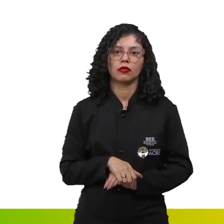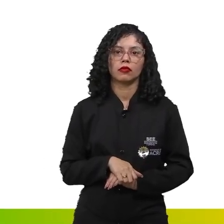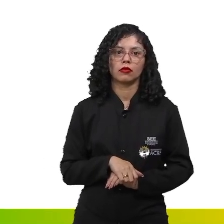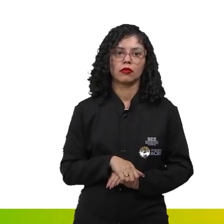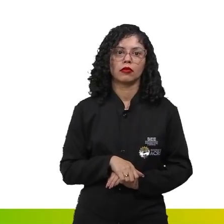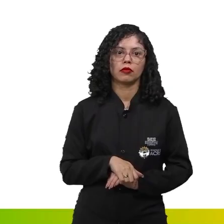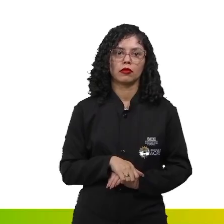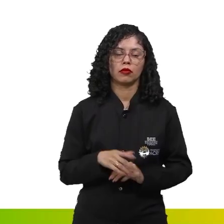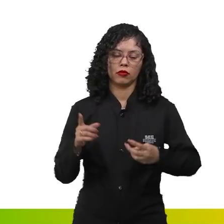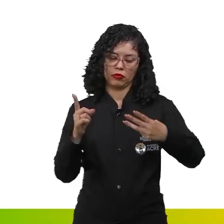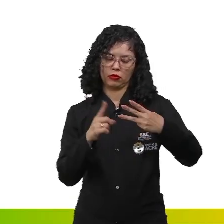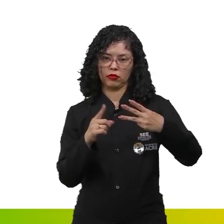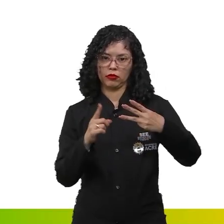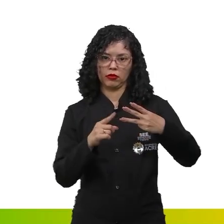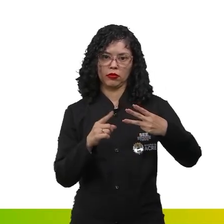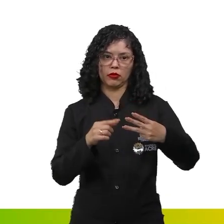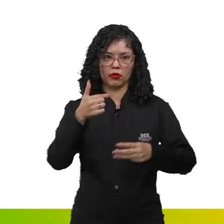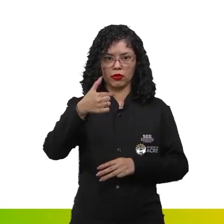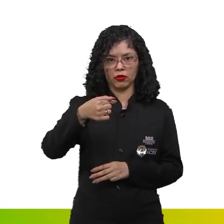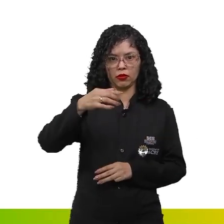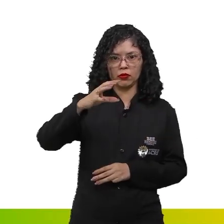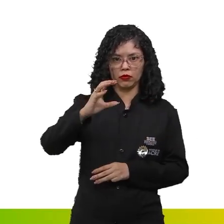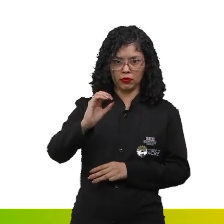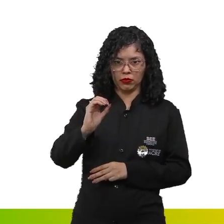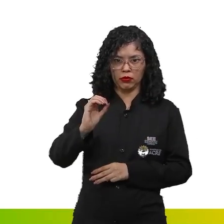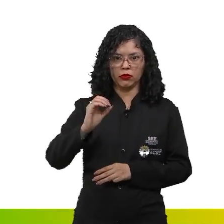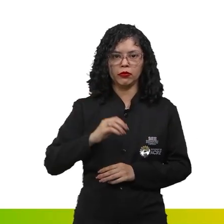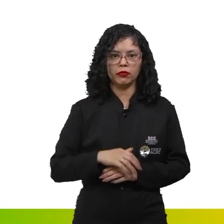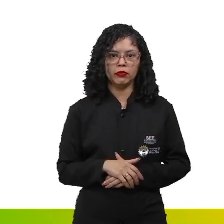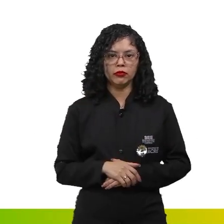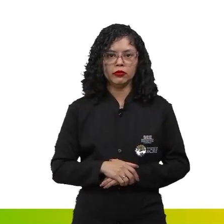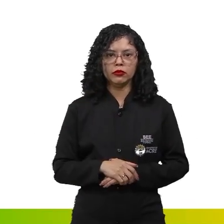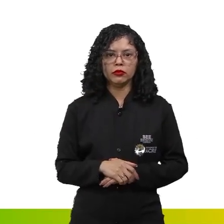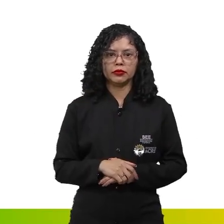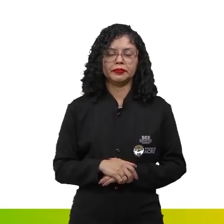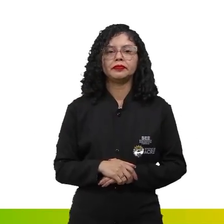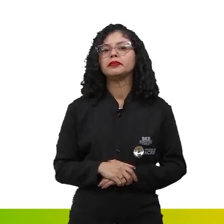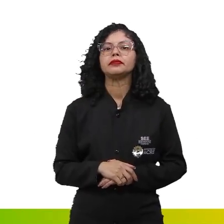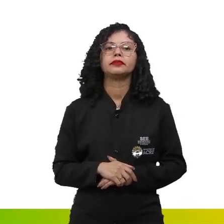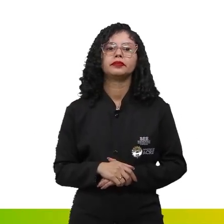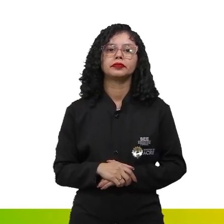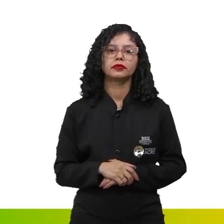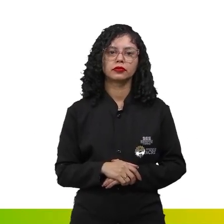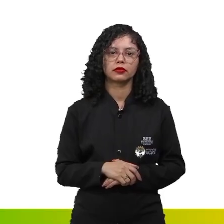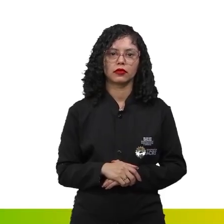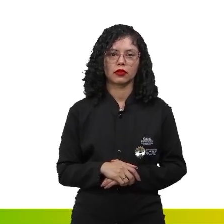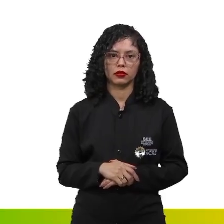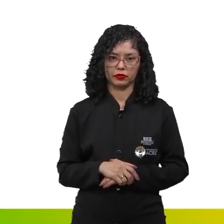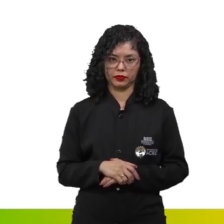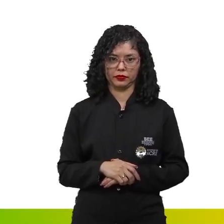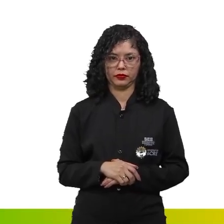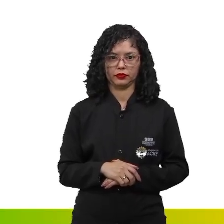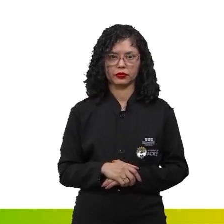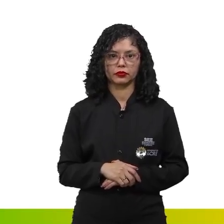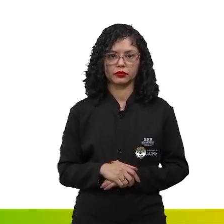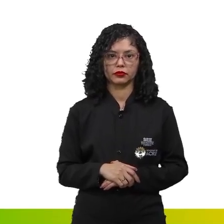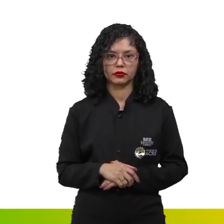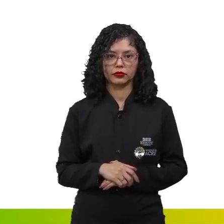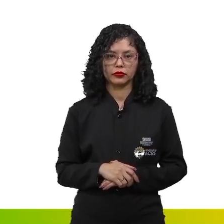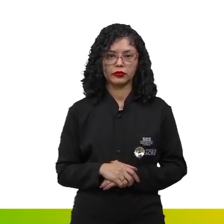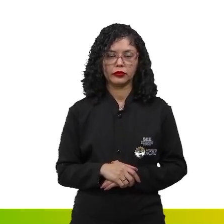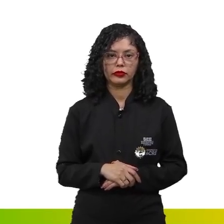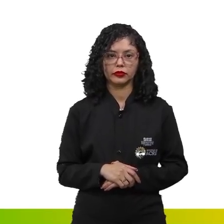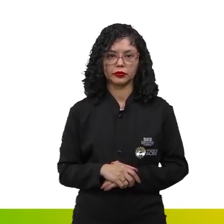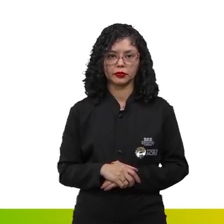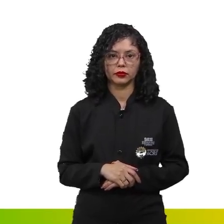110, e Z, o valor a receber do terceiro, pela quantidade de pontos que ele